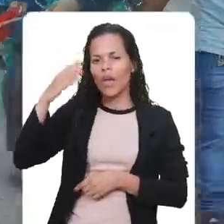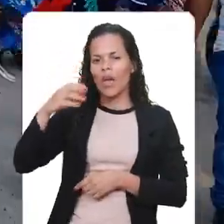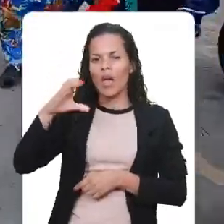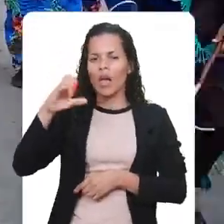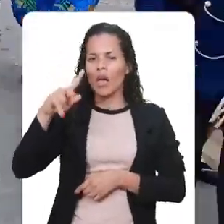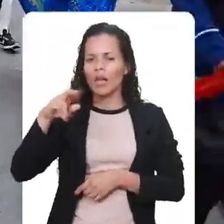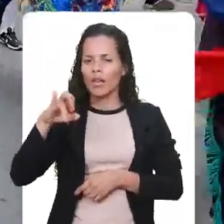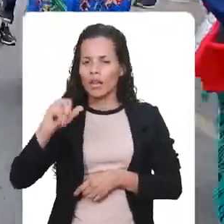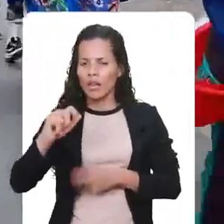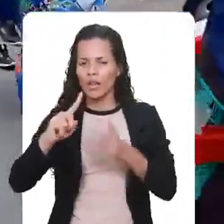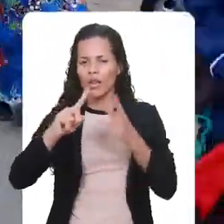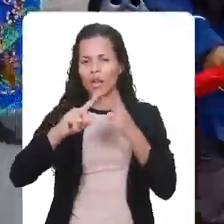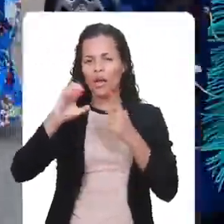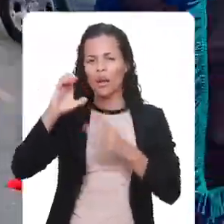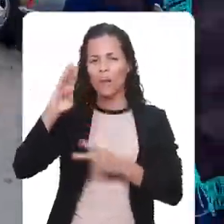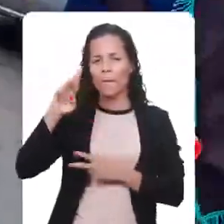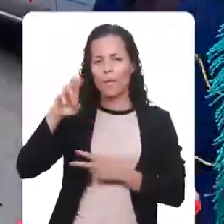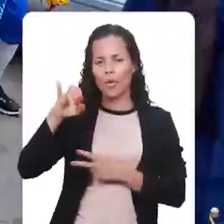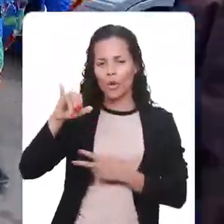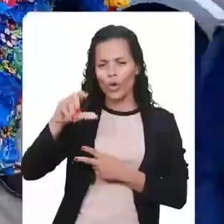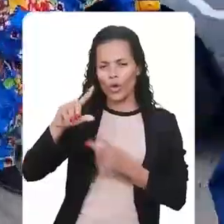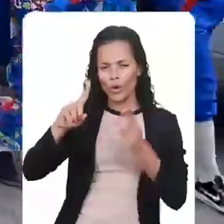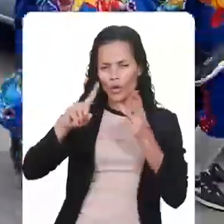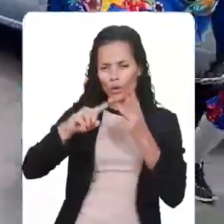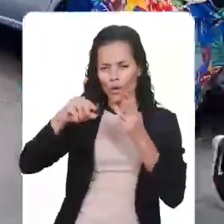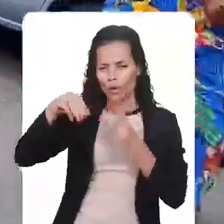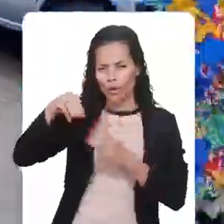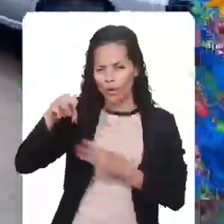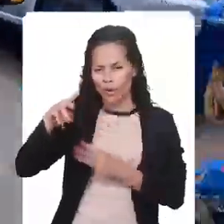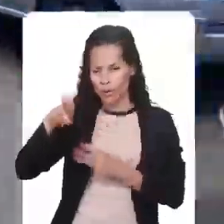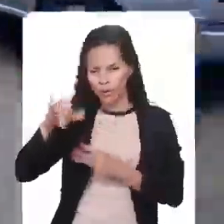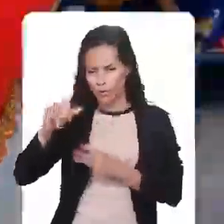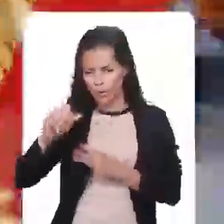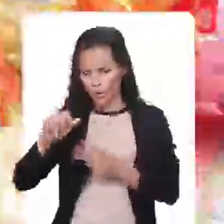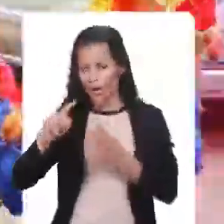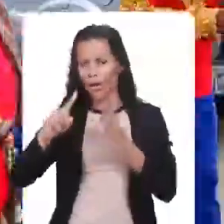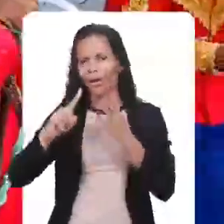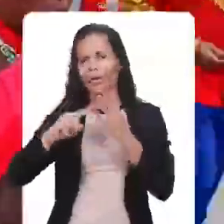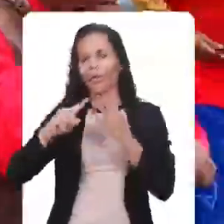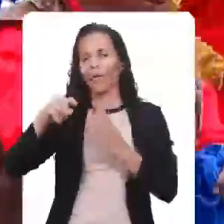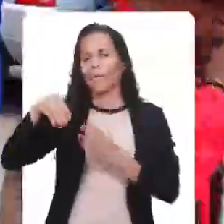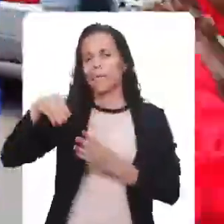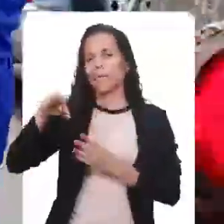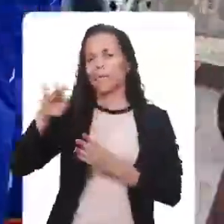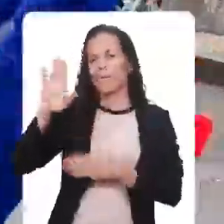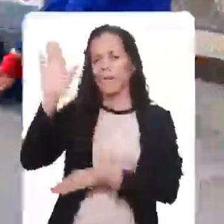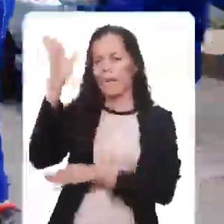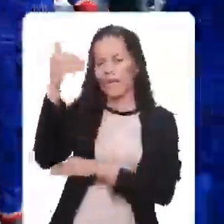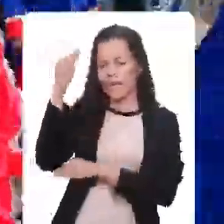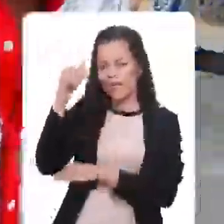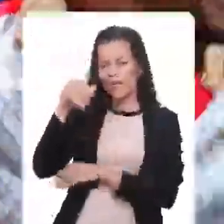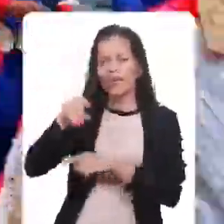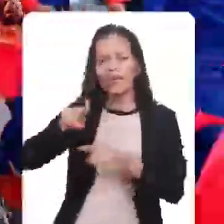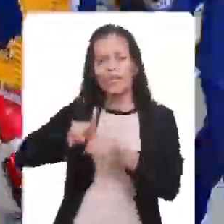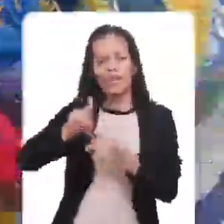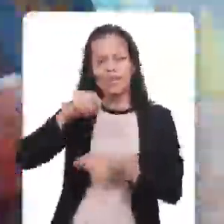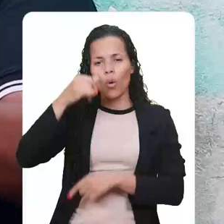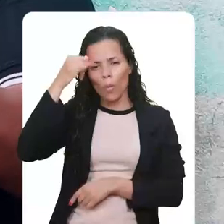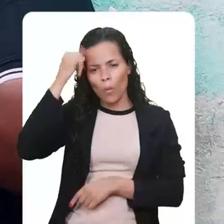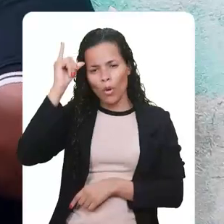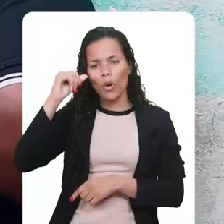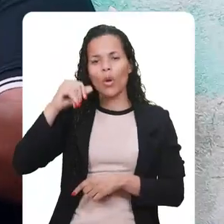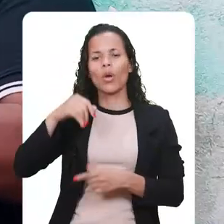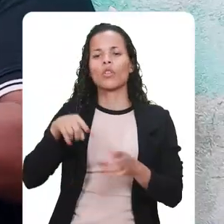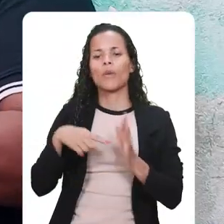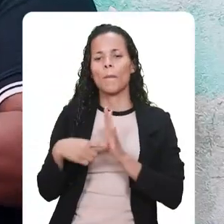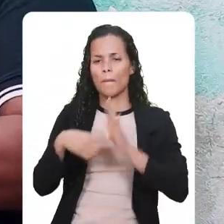tem a Burrinca, tem o Mateu, né? O mestre, contra-mestre, porta-bandeira, o toureiro, entendeu? O boi, que é a